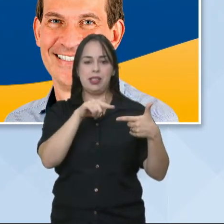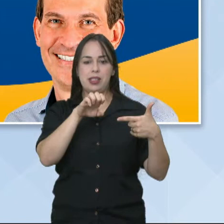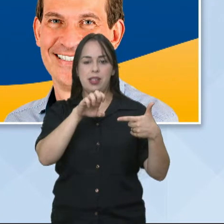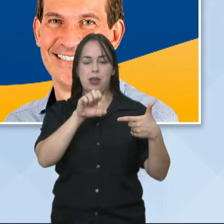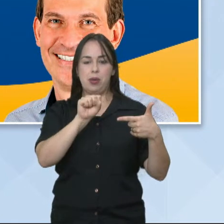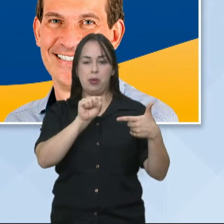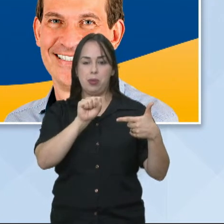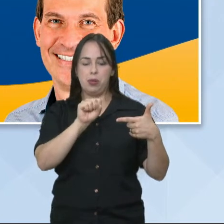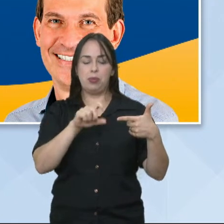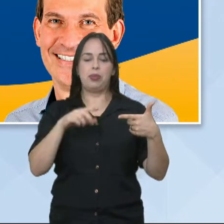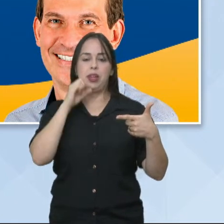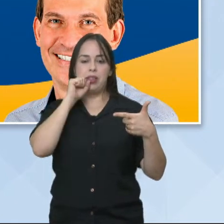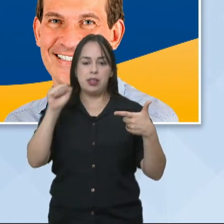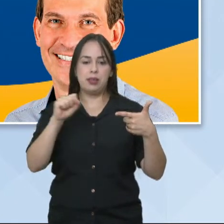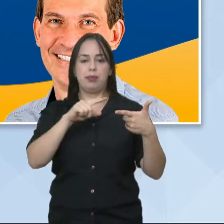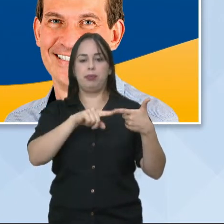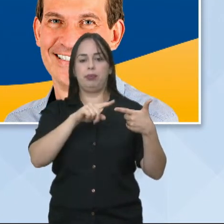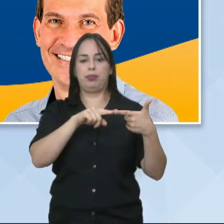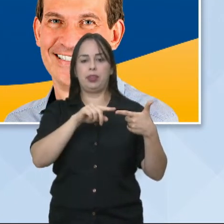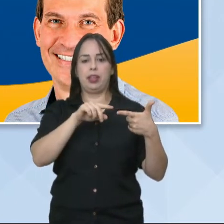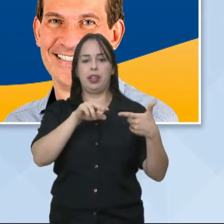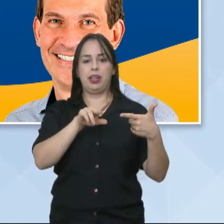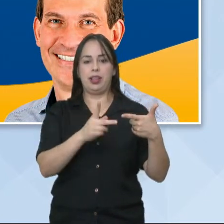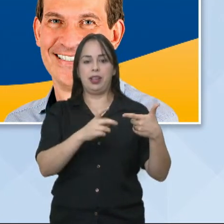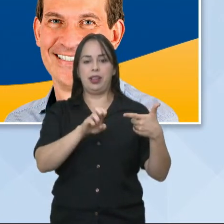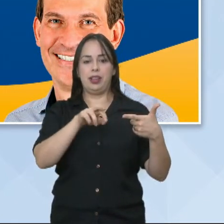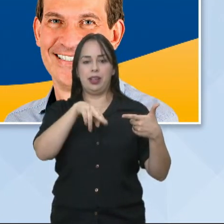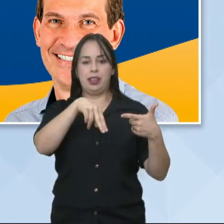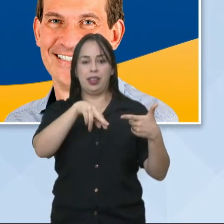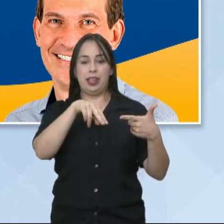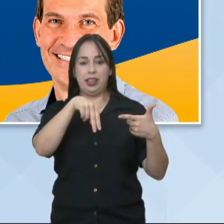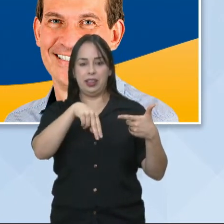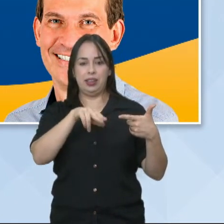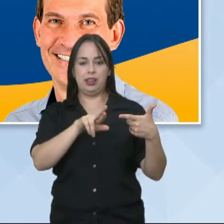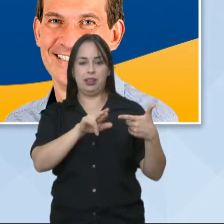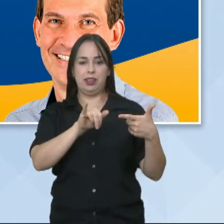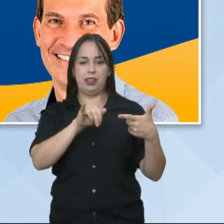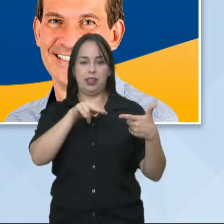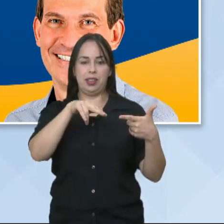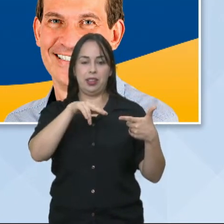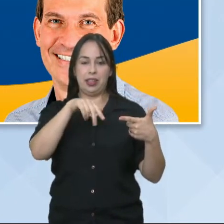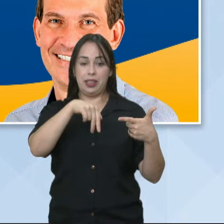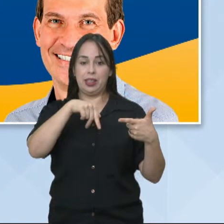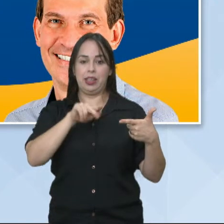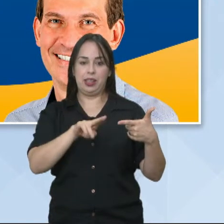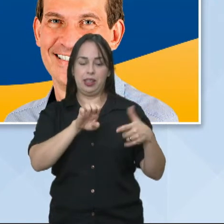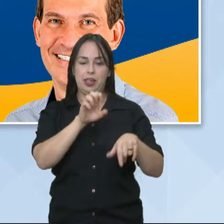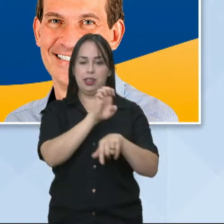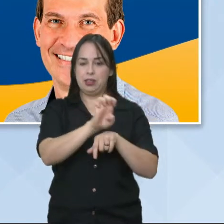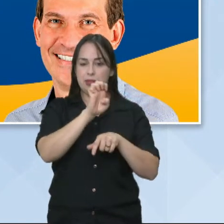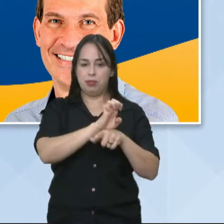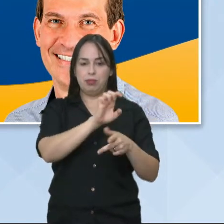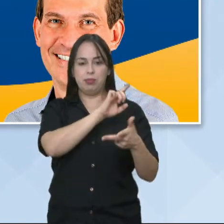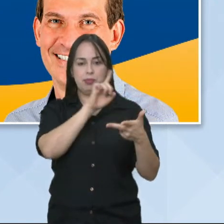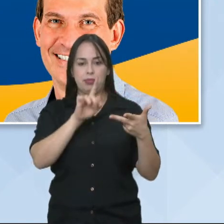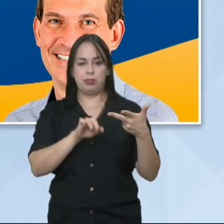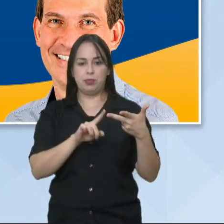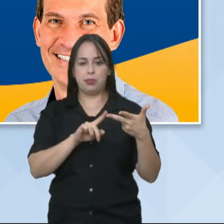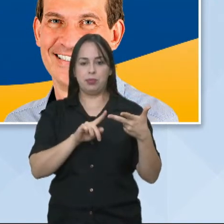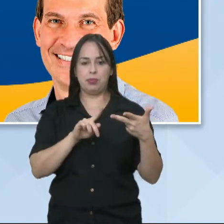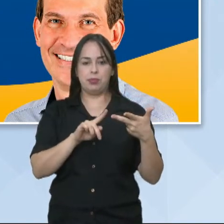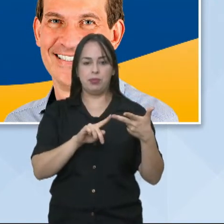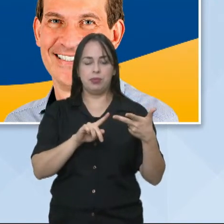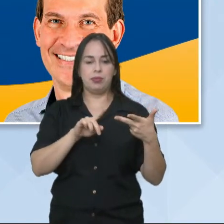Henrique, Giovana, Franciele, estagiários, o Hélio Sanches, assessor, a